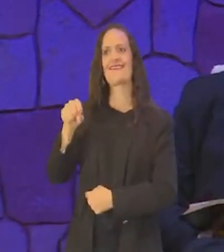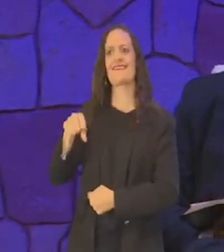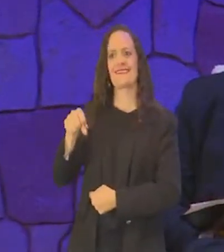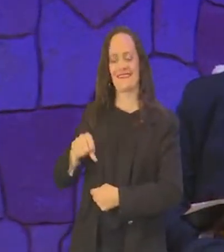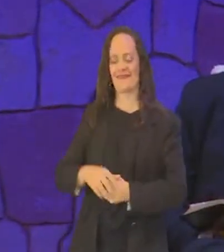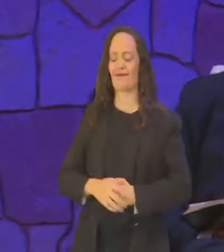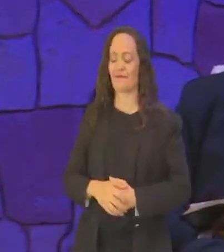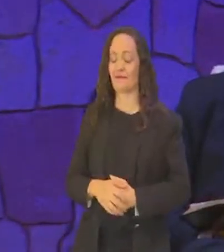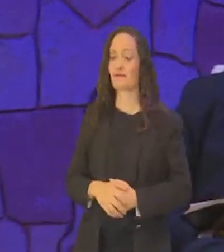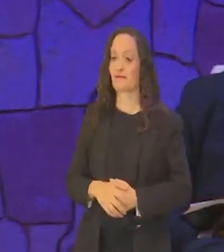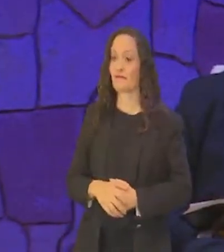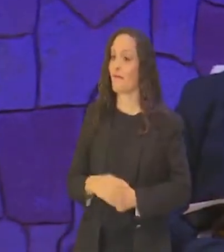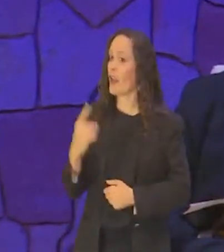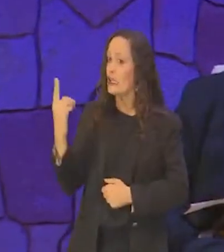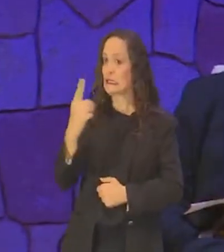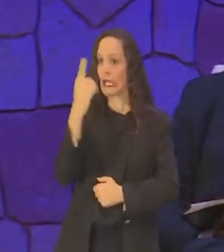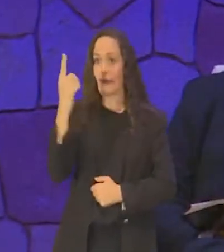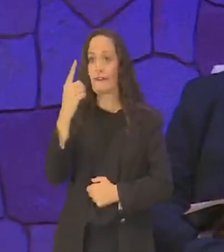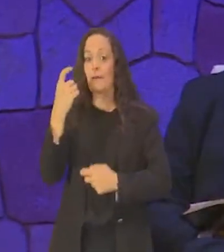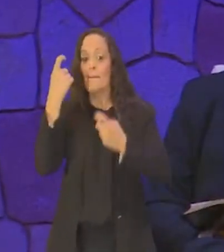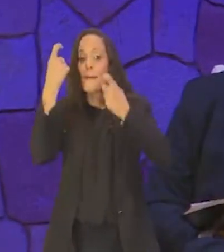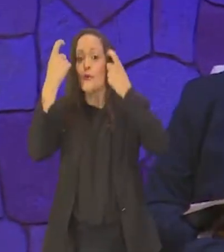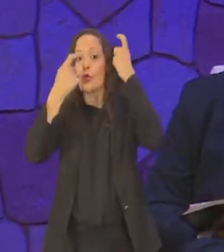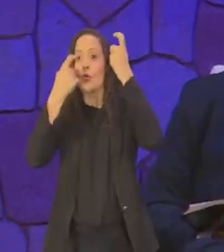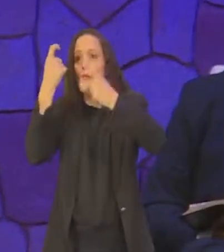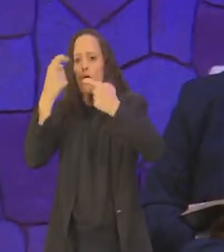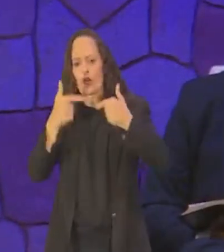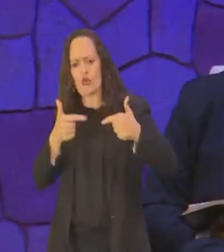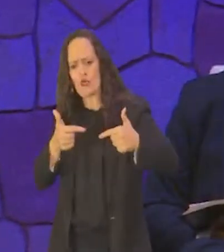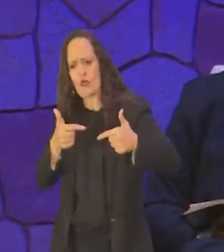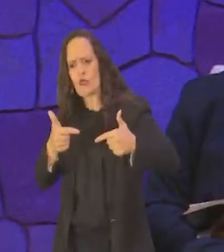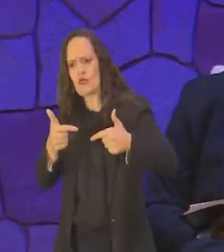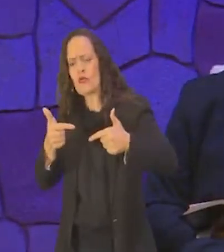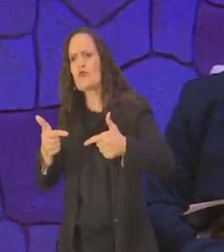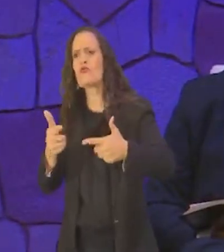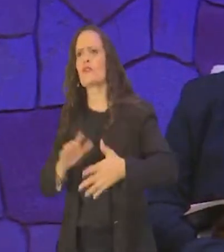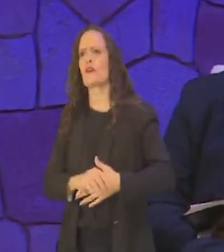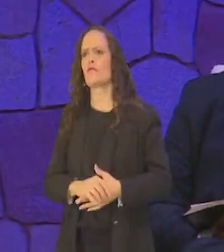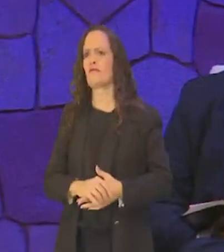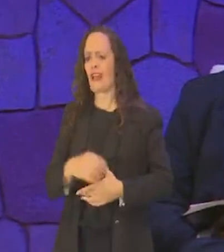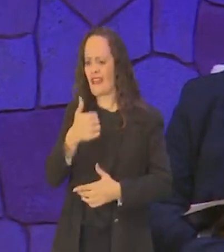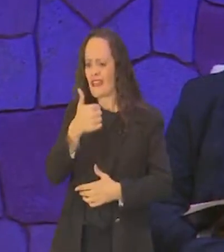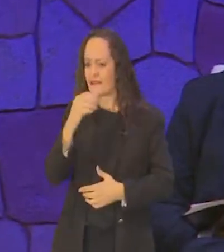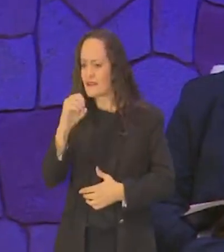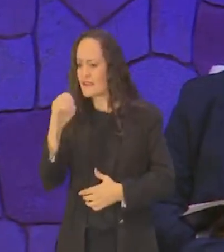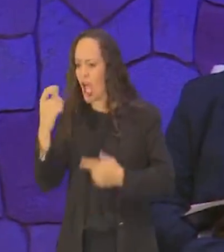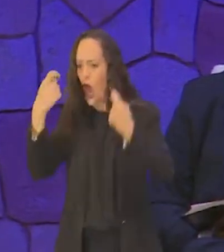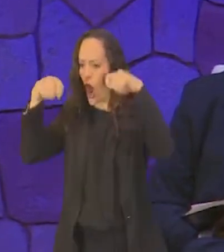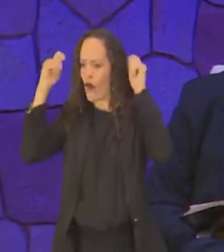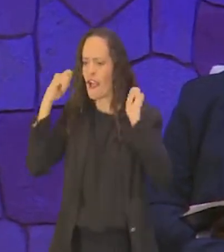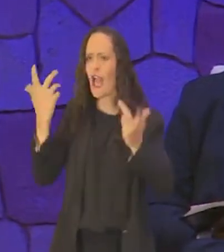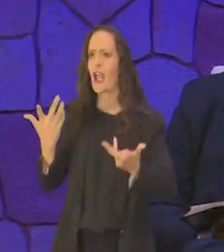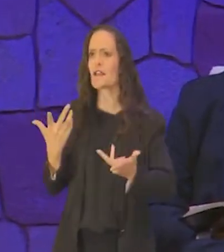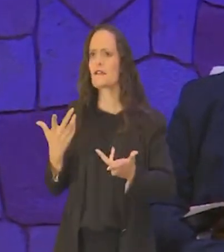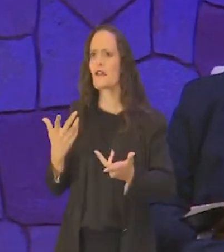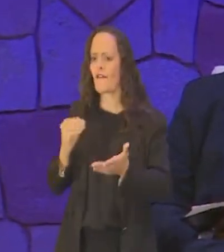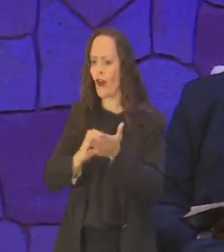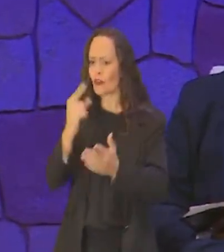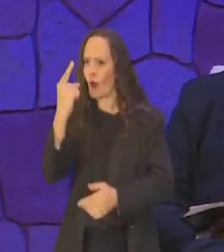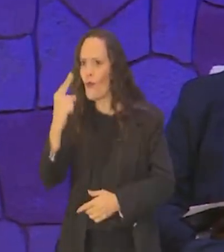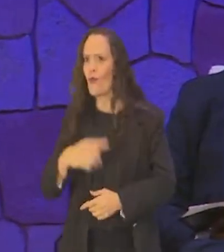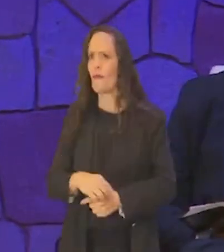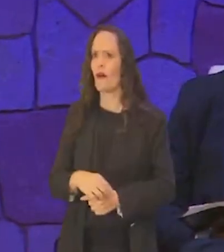outros. Mas Davi foi este pastor que lutou contra urso, que lutou contra leões,